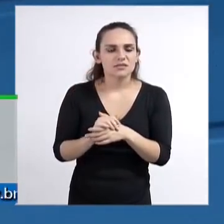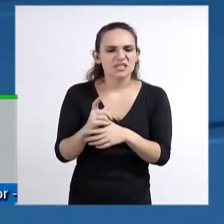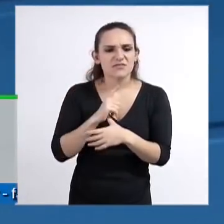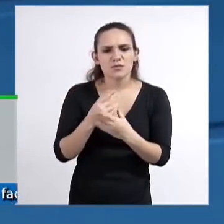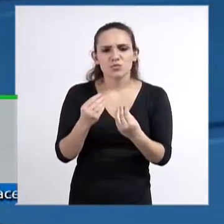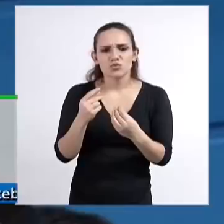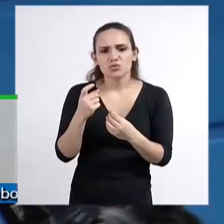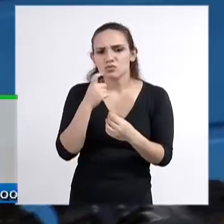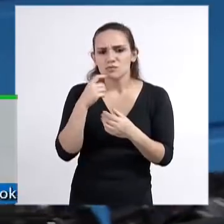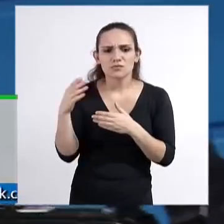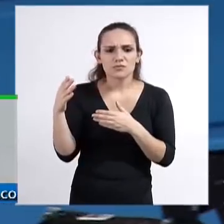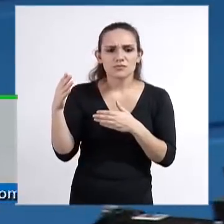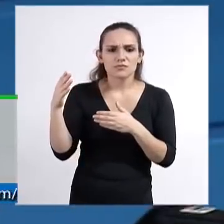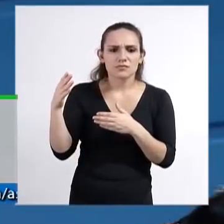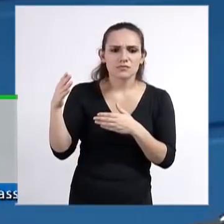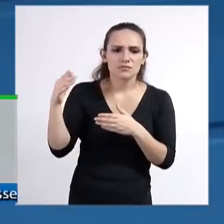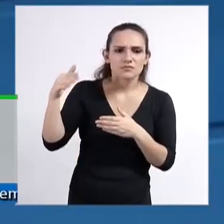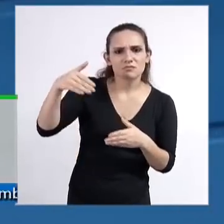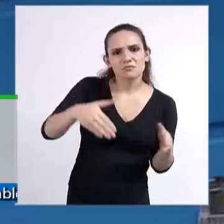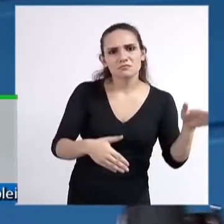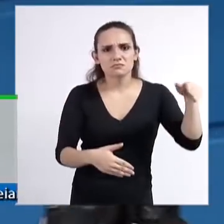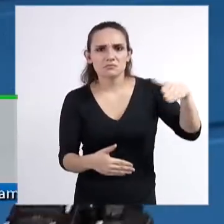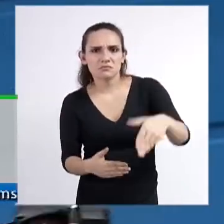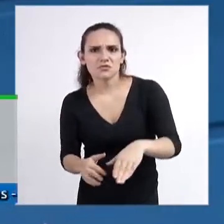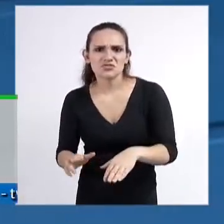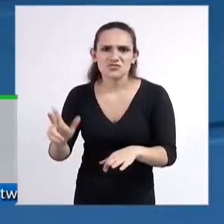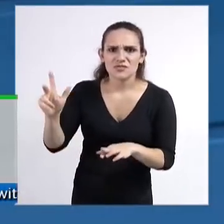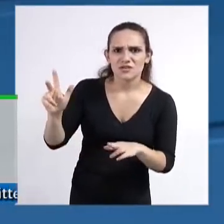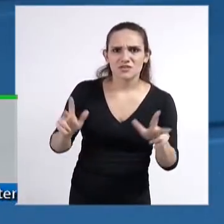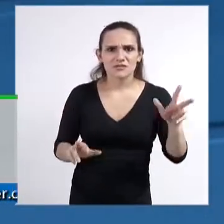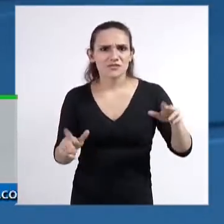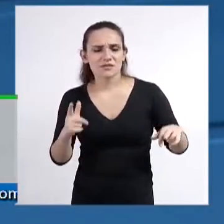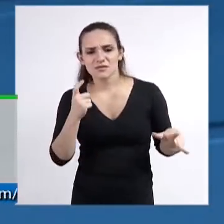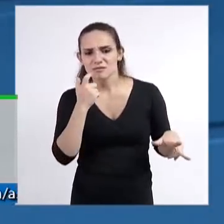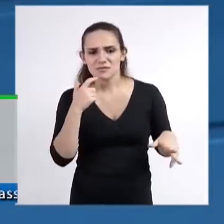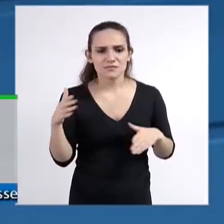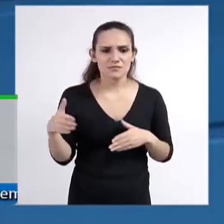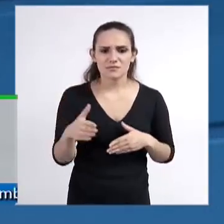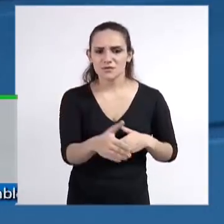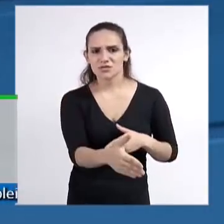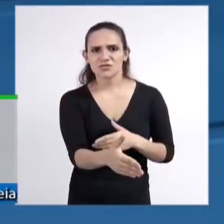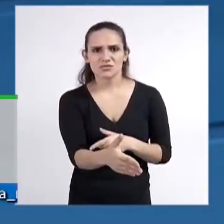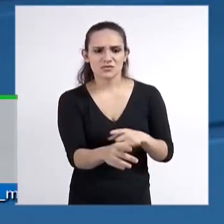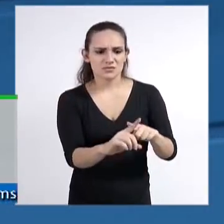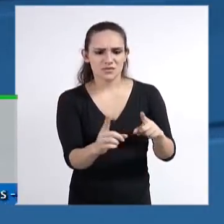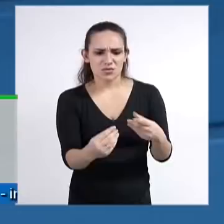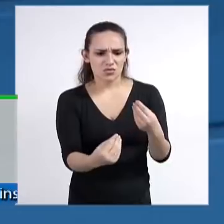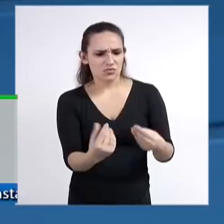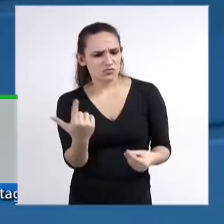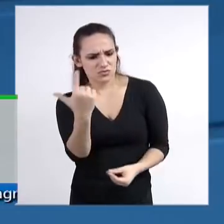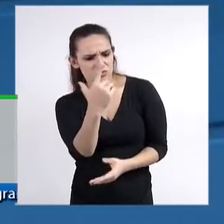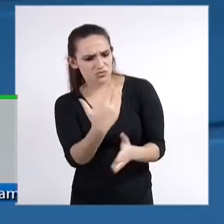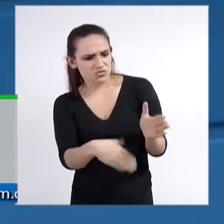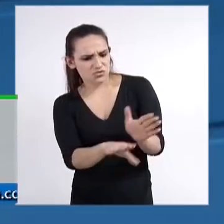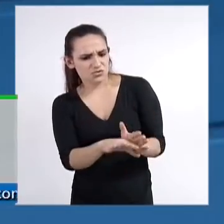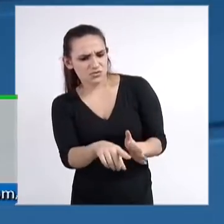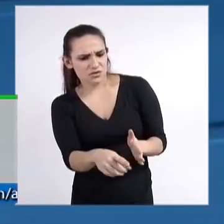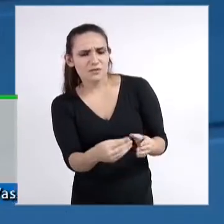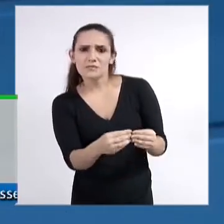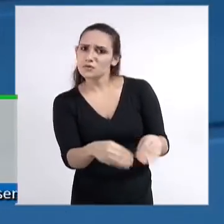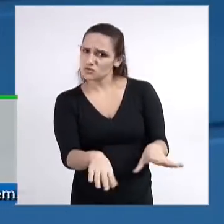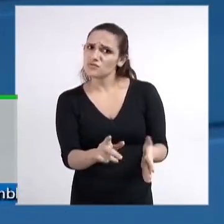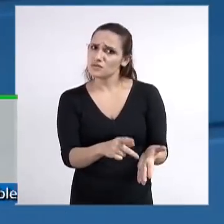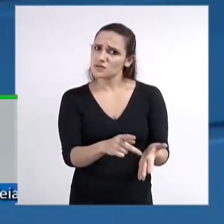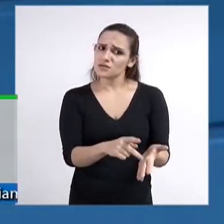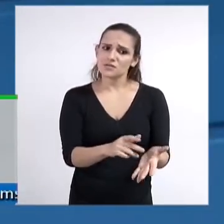grande proliferação desse animal exótico para a nossa fauna, e ninguém entende como que esse tipo de animal exótico está